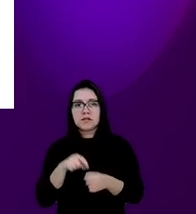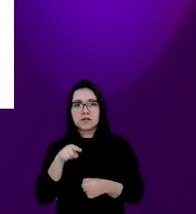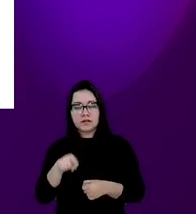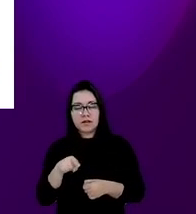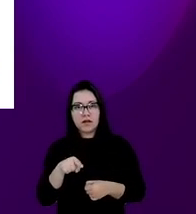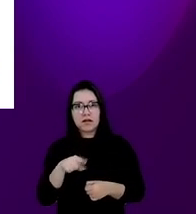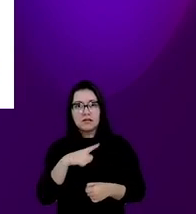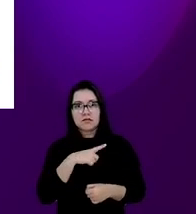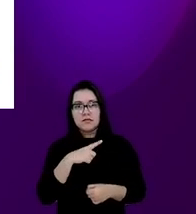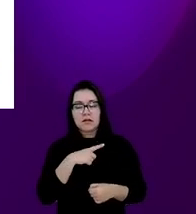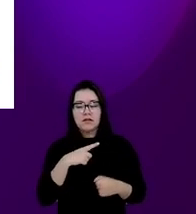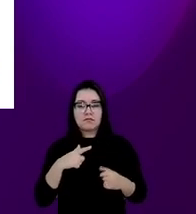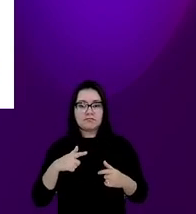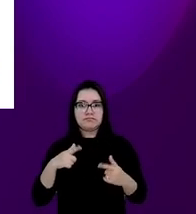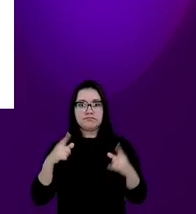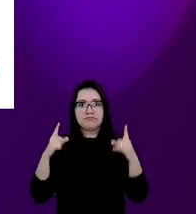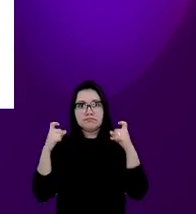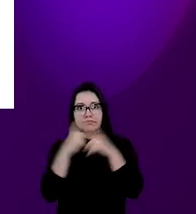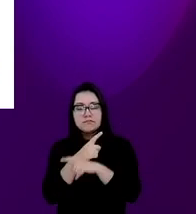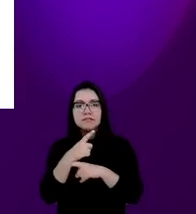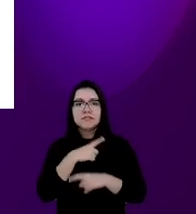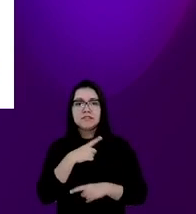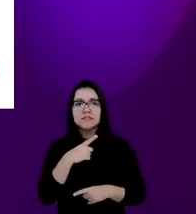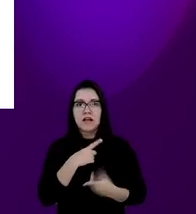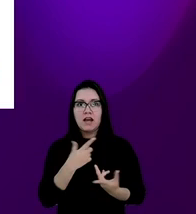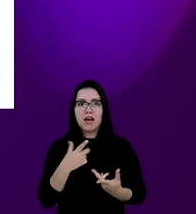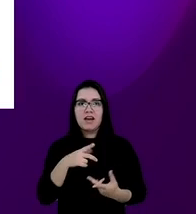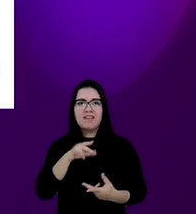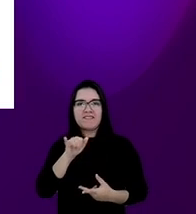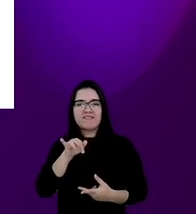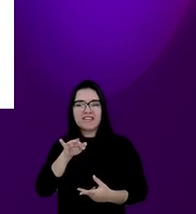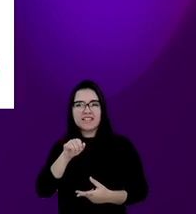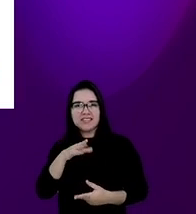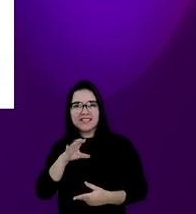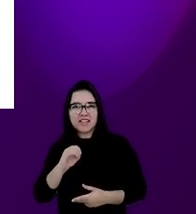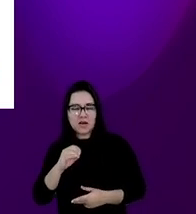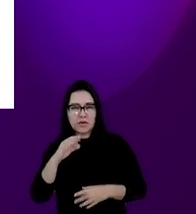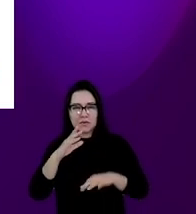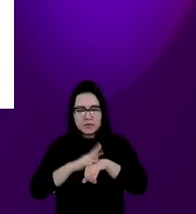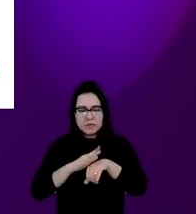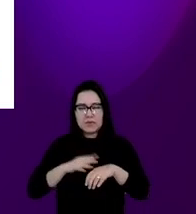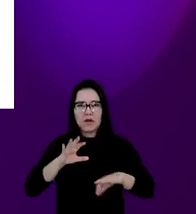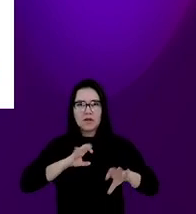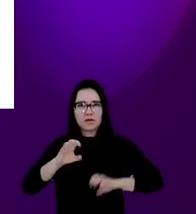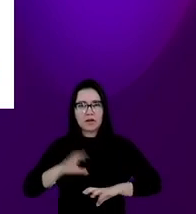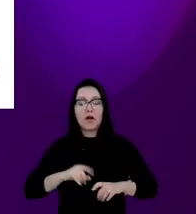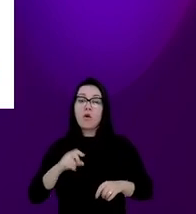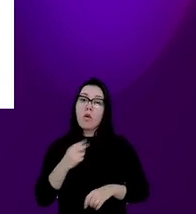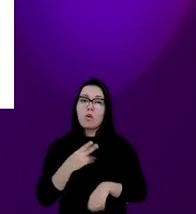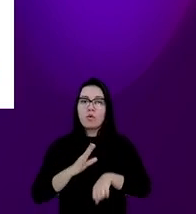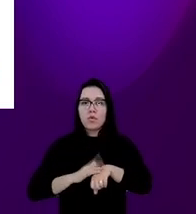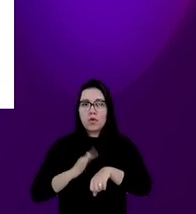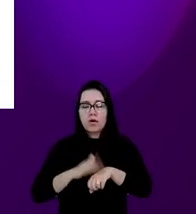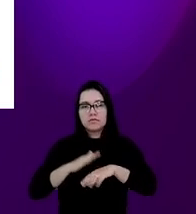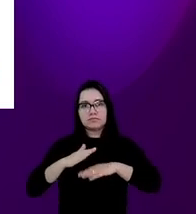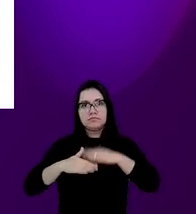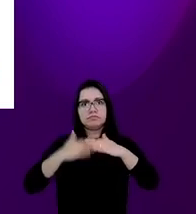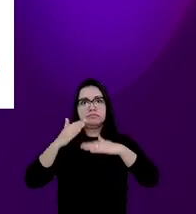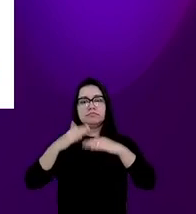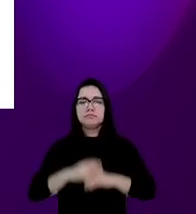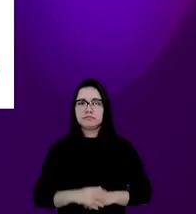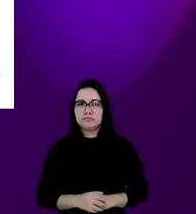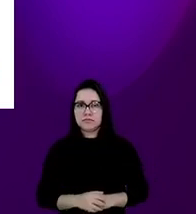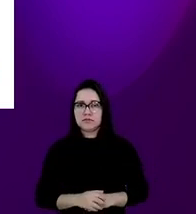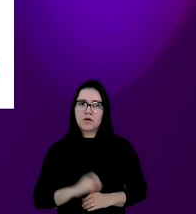infecção descontrolada, que tenham efeitos adversos sérios, que tenha doença em progressão, que tenha uma quantidade de tumor